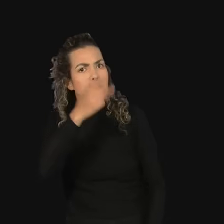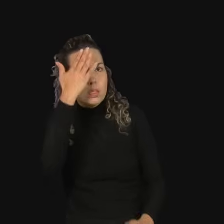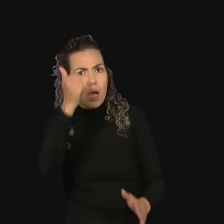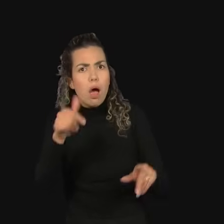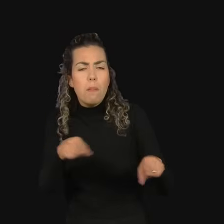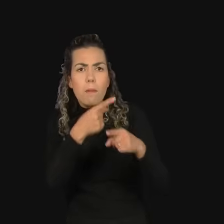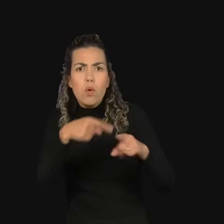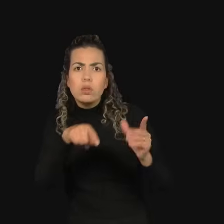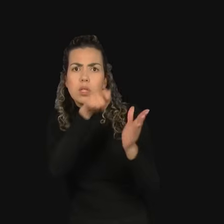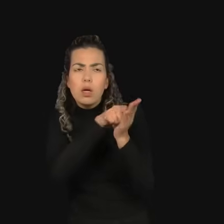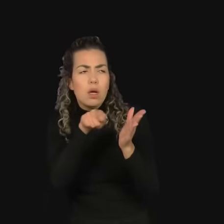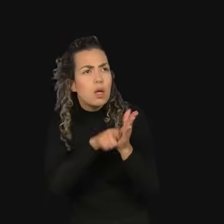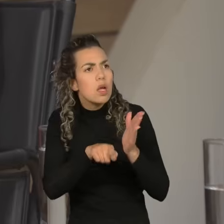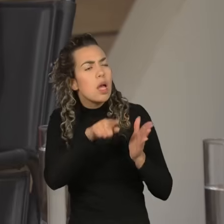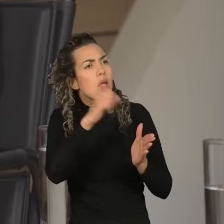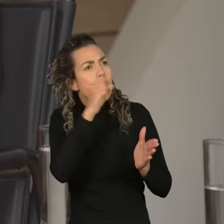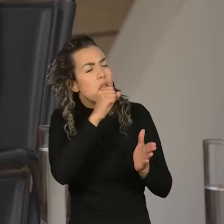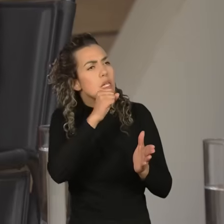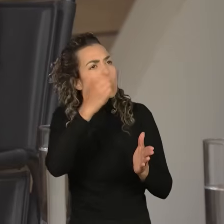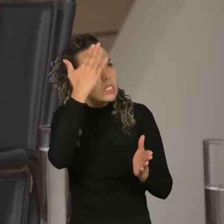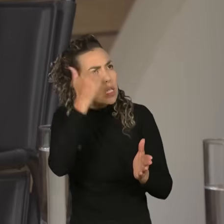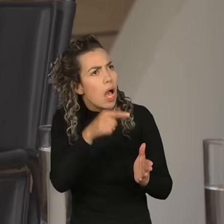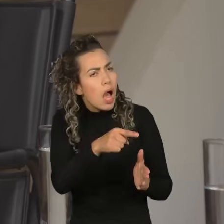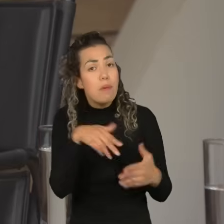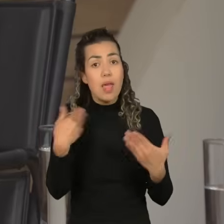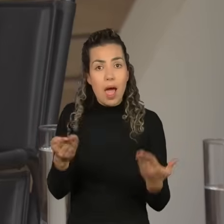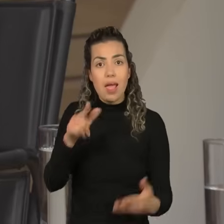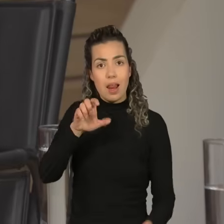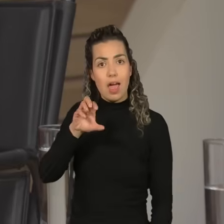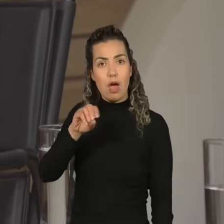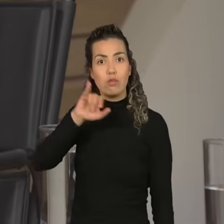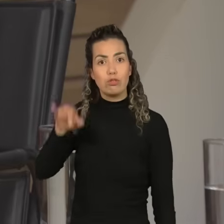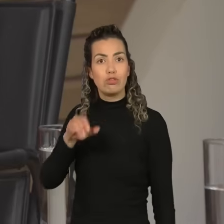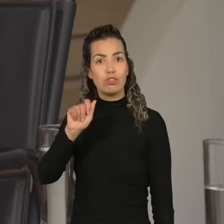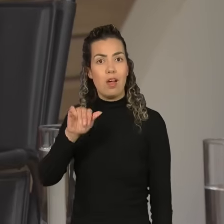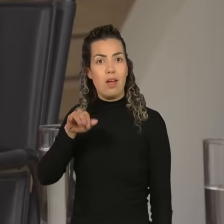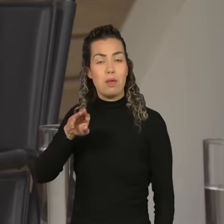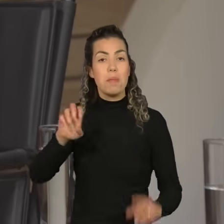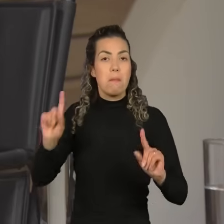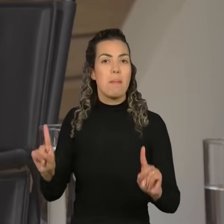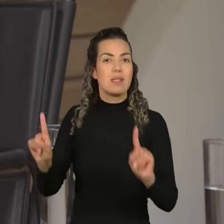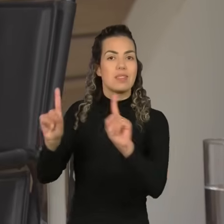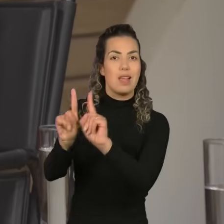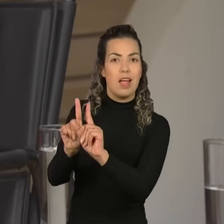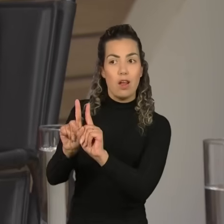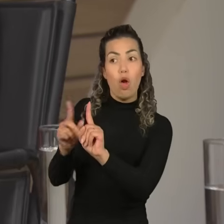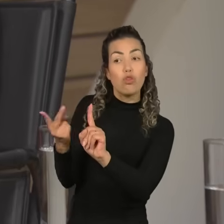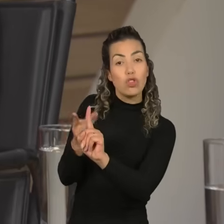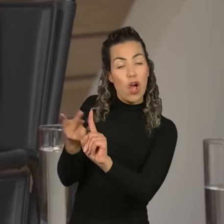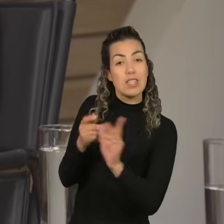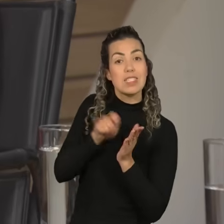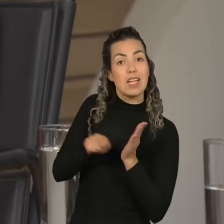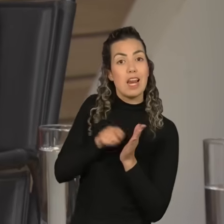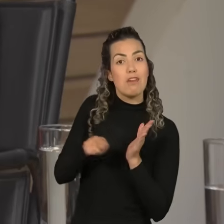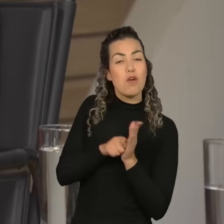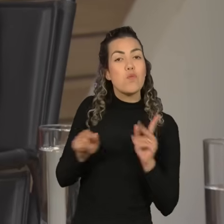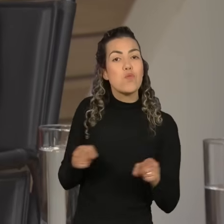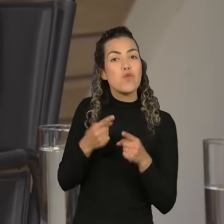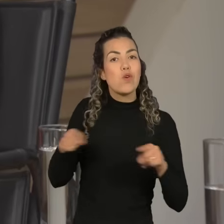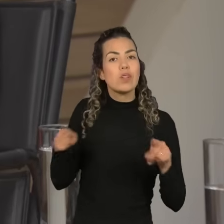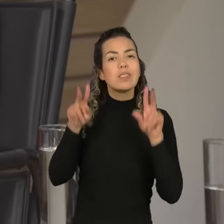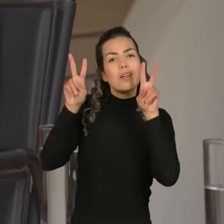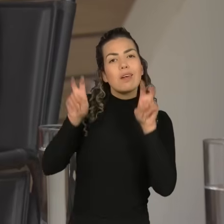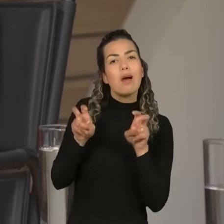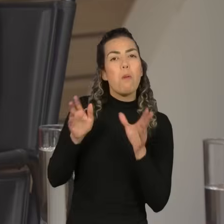né? E depois o Léo Jaime se torna o primeiro parceiro do Cazuza, porque juntos eles compõem Pobreza, que é uma parceria dos